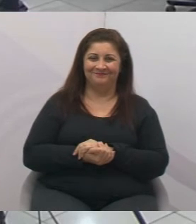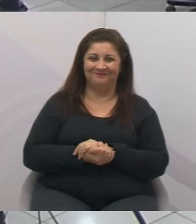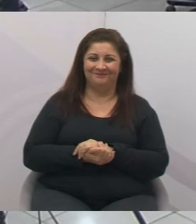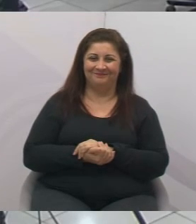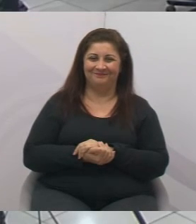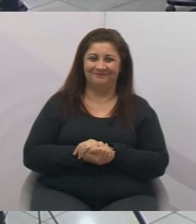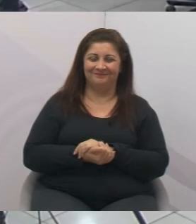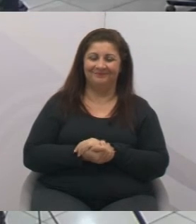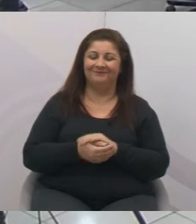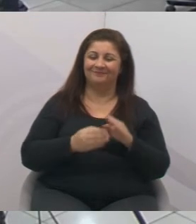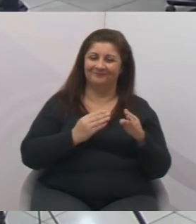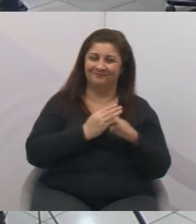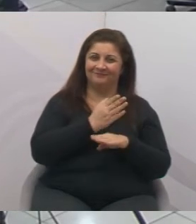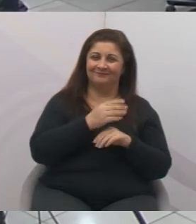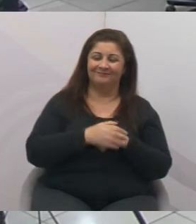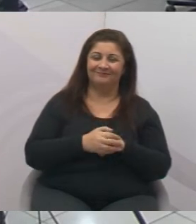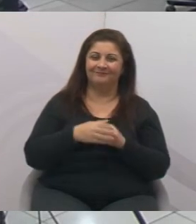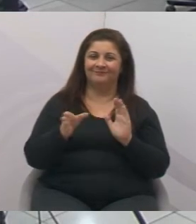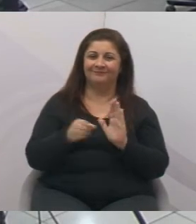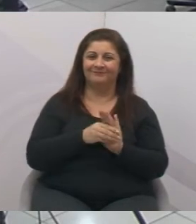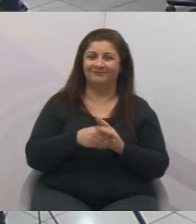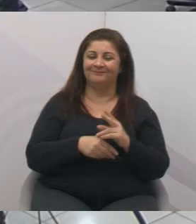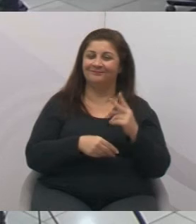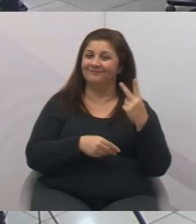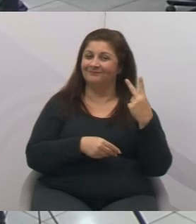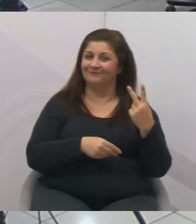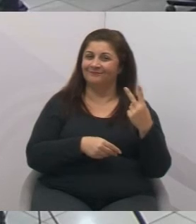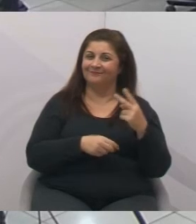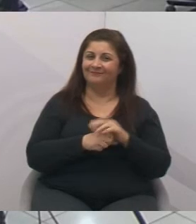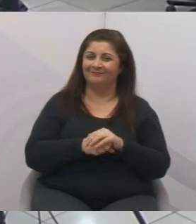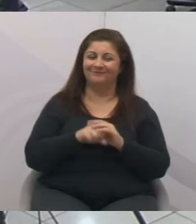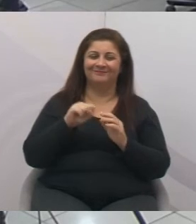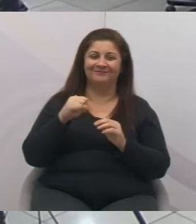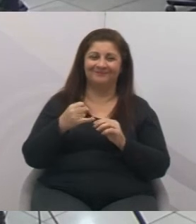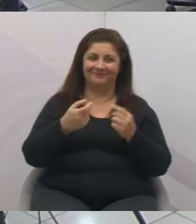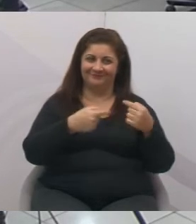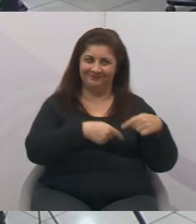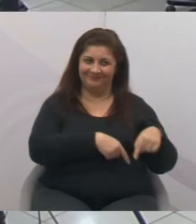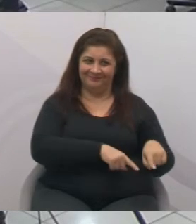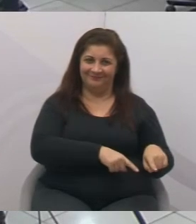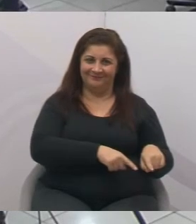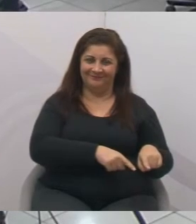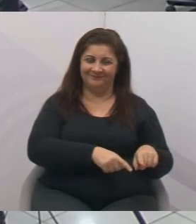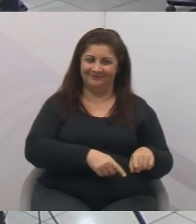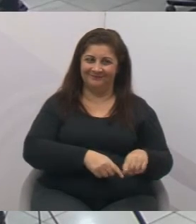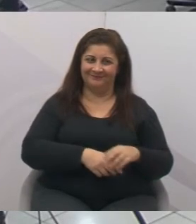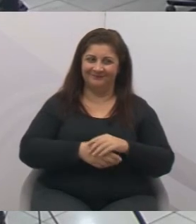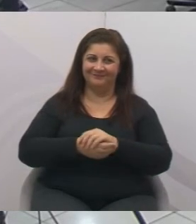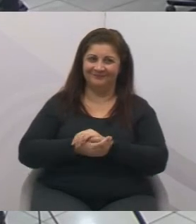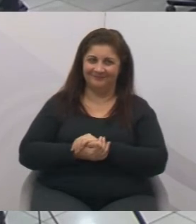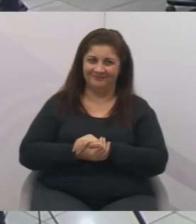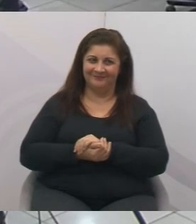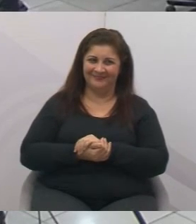Emenda número 1 aprovada. A emenda número 2 está em votação. Os que forem contrários, por favor, se manifestem levantando os